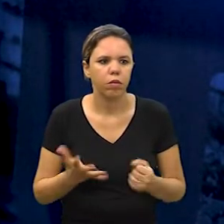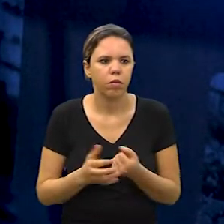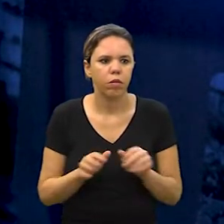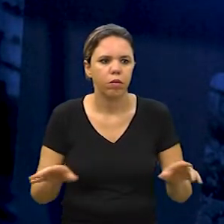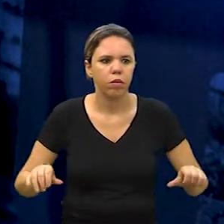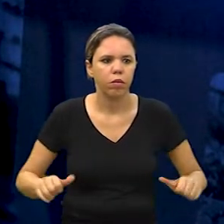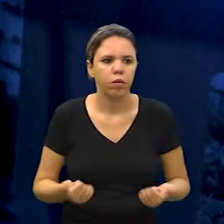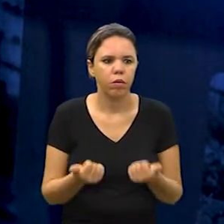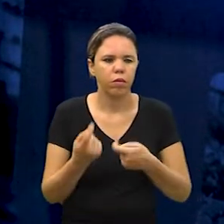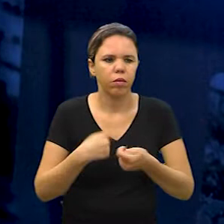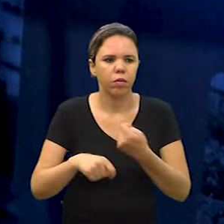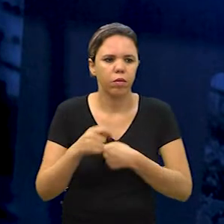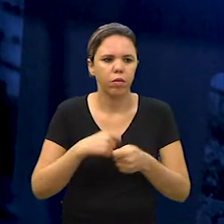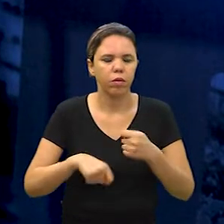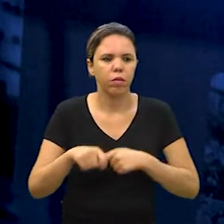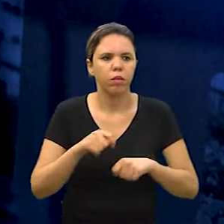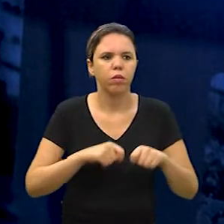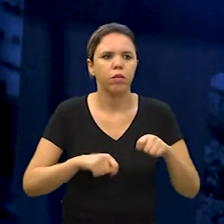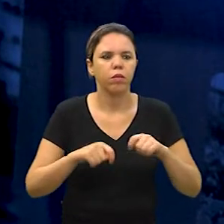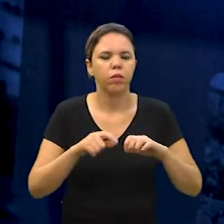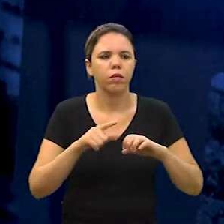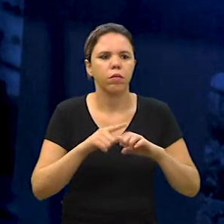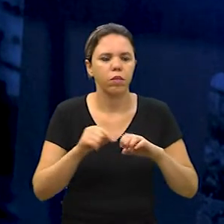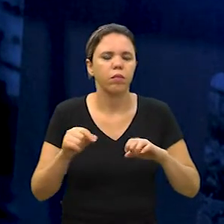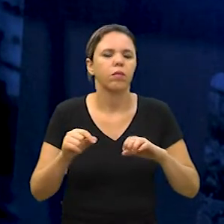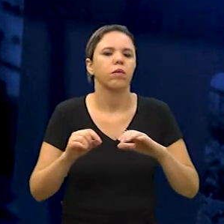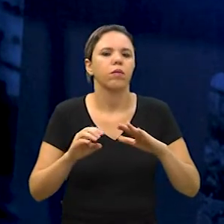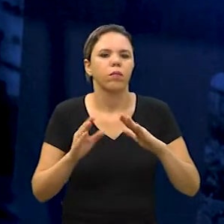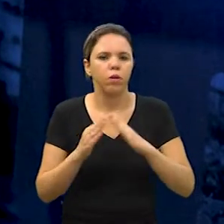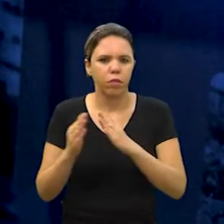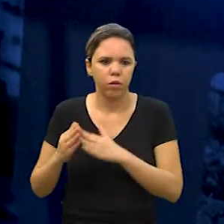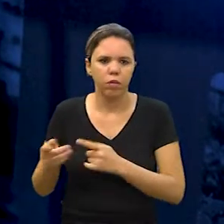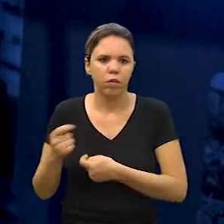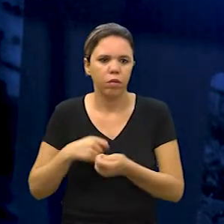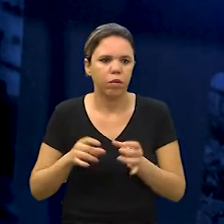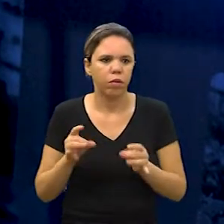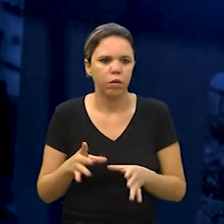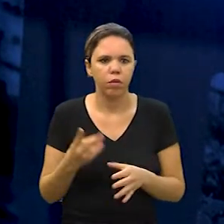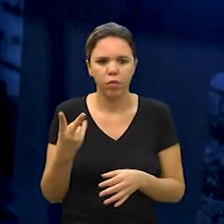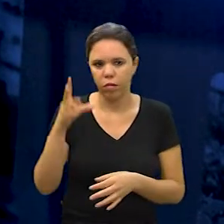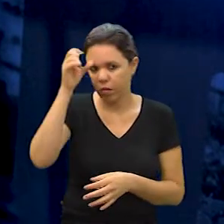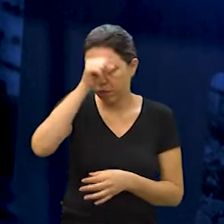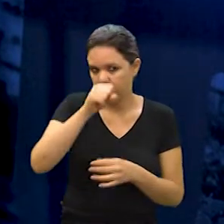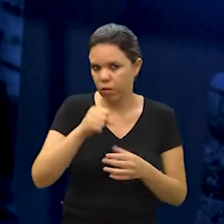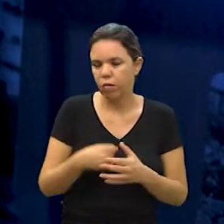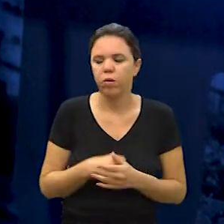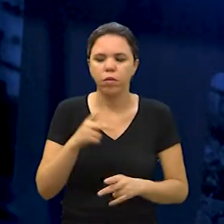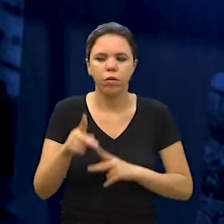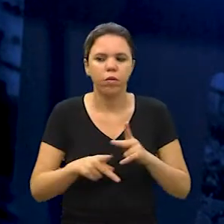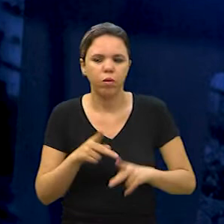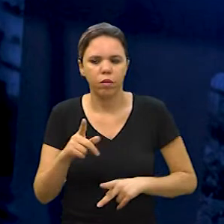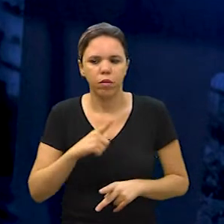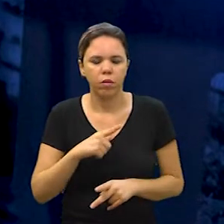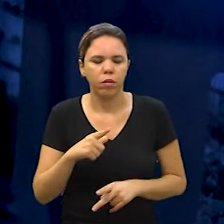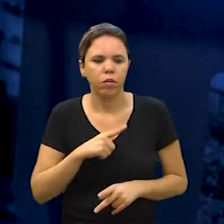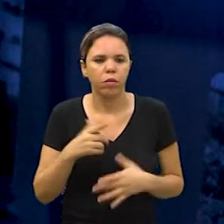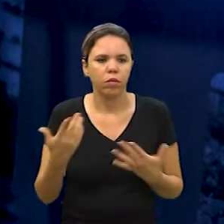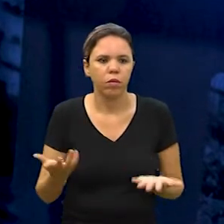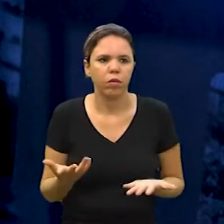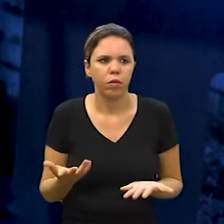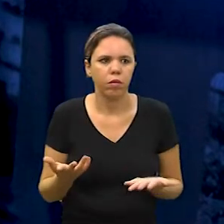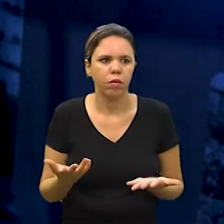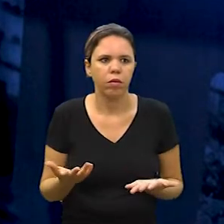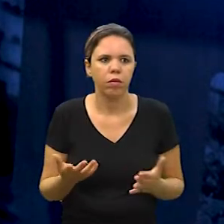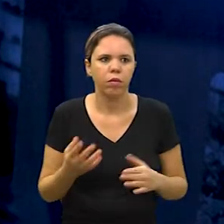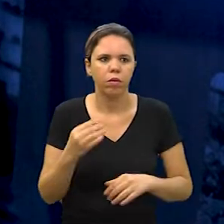A pandemia foi muito positiva para o mercado imobiliário, né, porque são 2 aprendizados que as pessoas tiveram quando